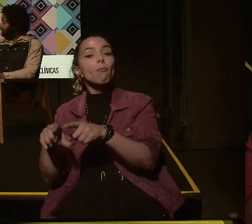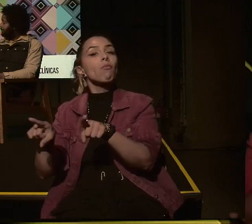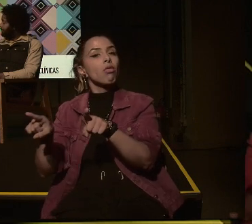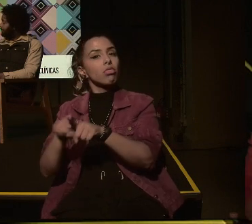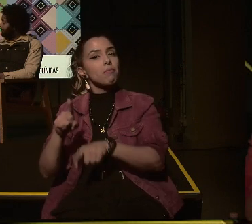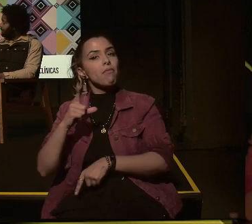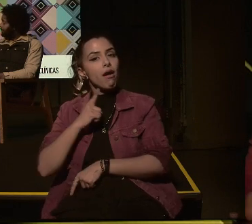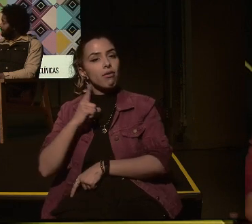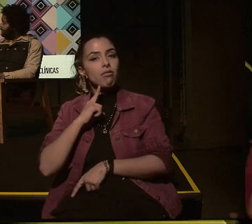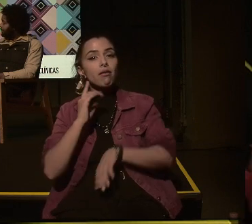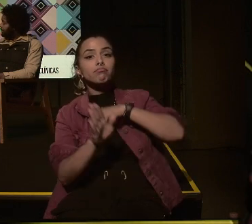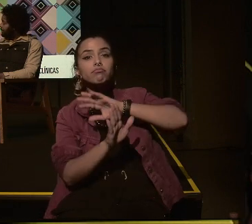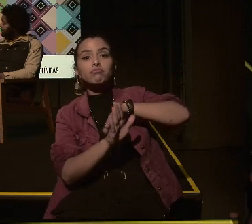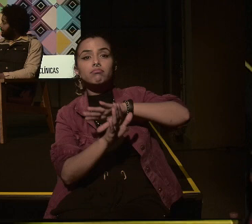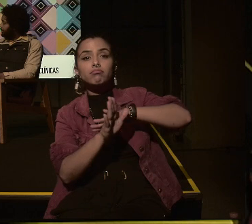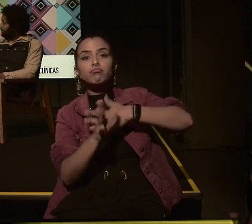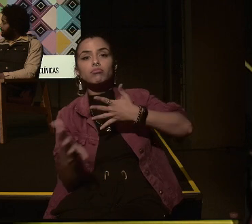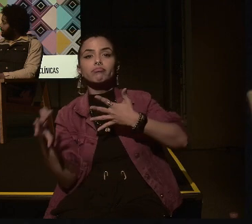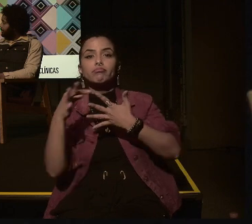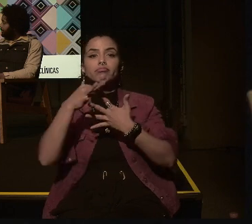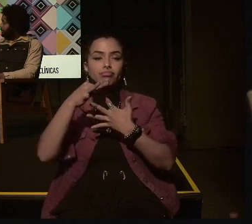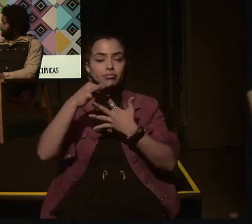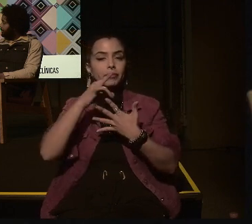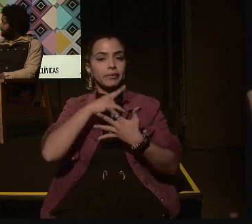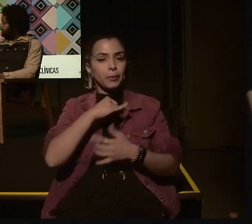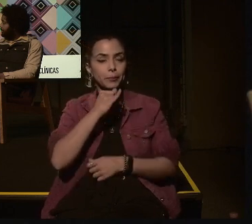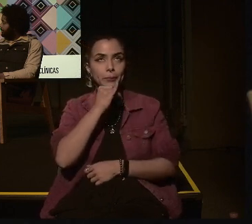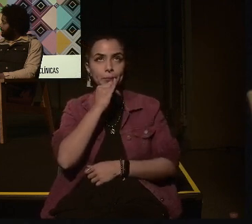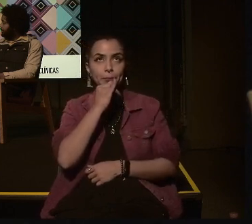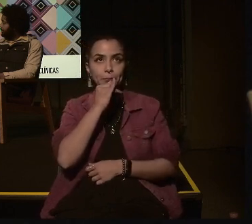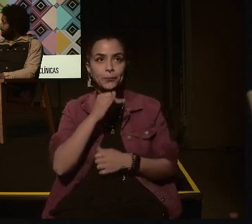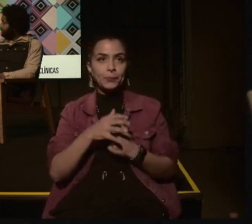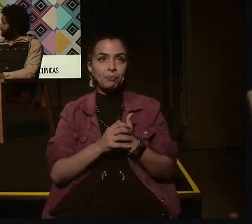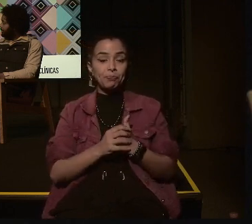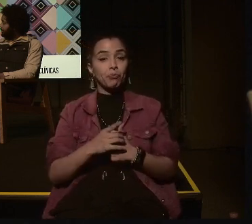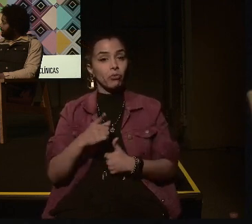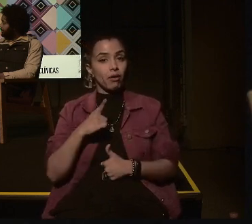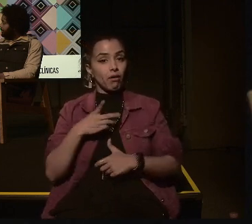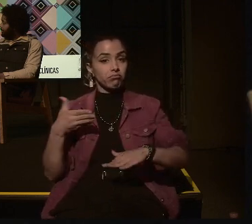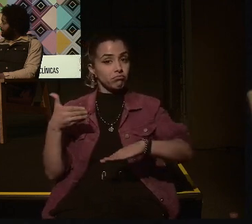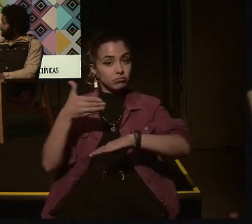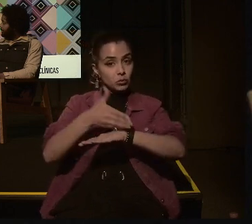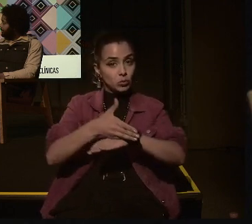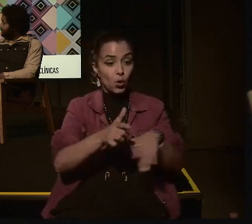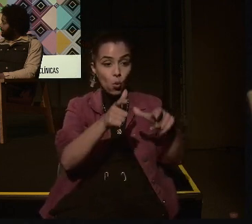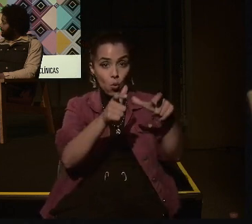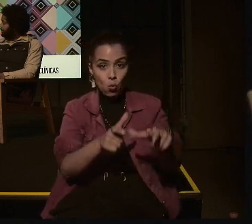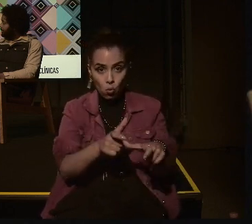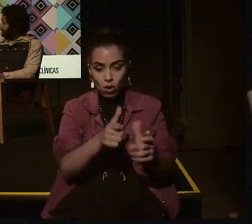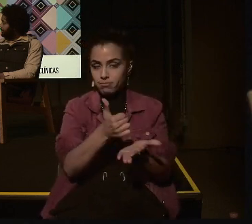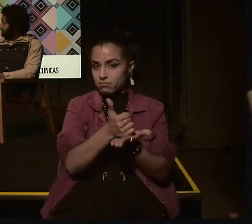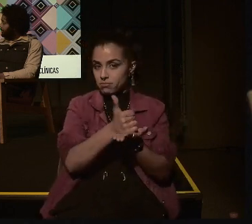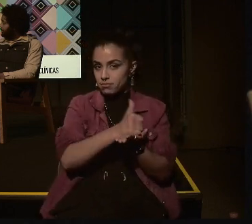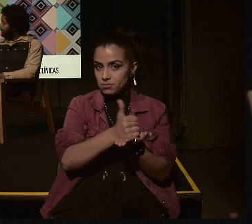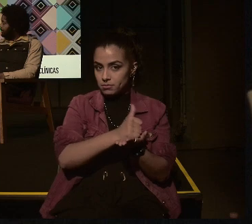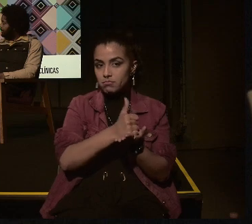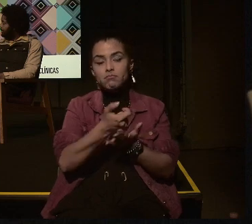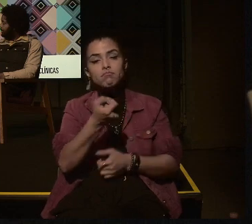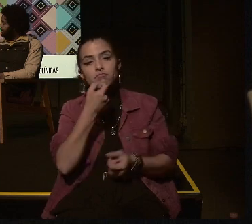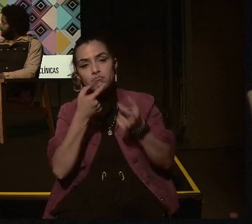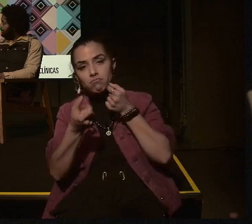série de atributos. Então, por exemplo, quando a gente vai na gôndola de uma farmácia um depósito